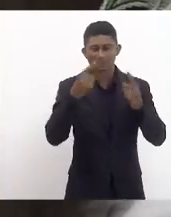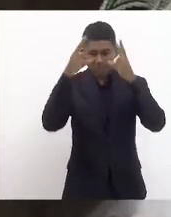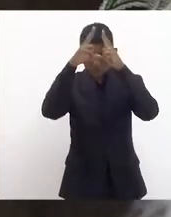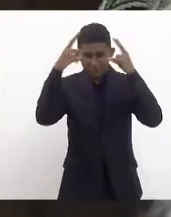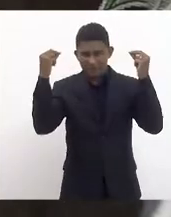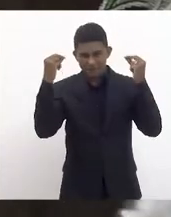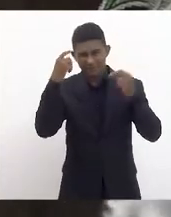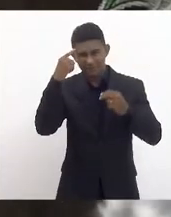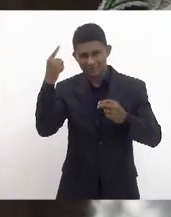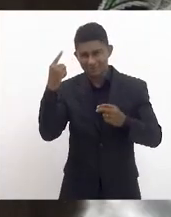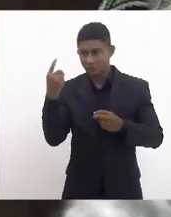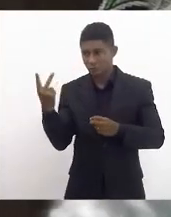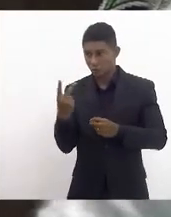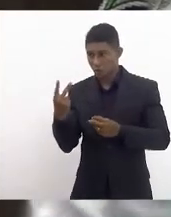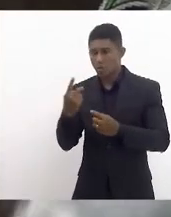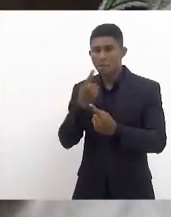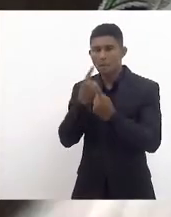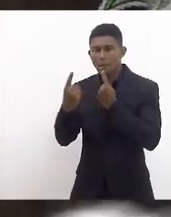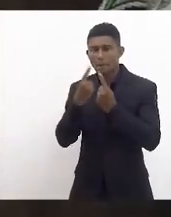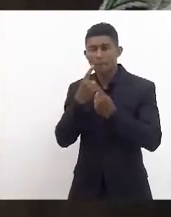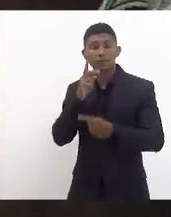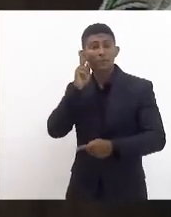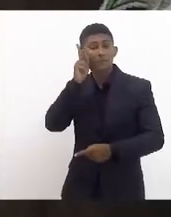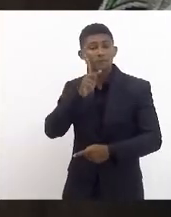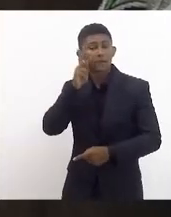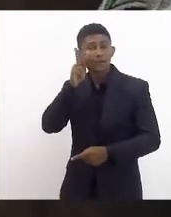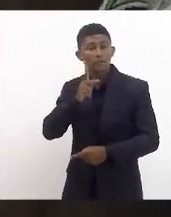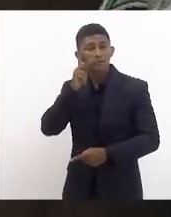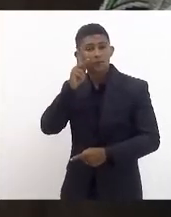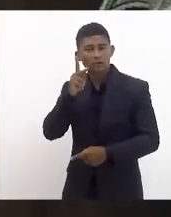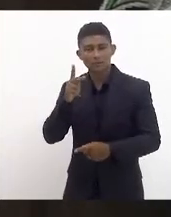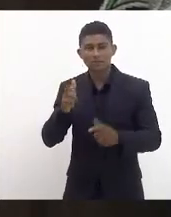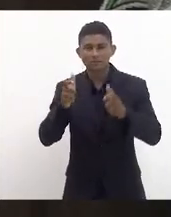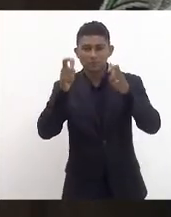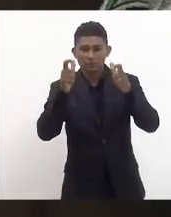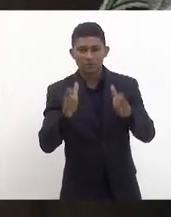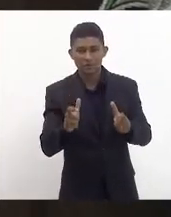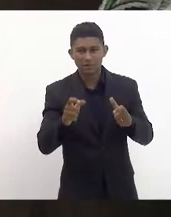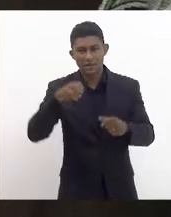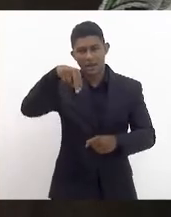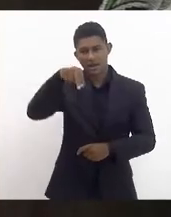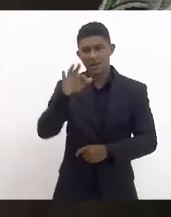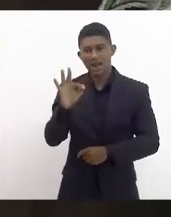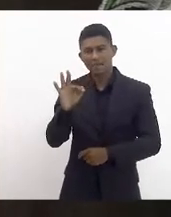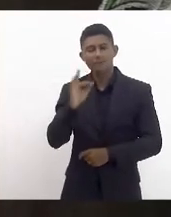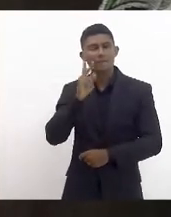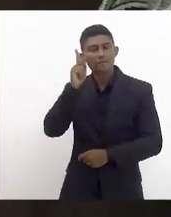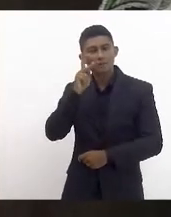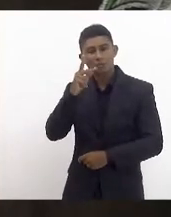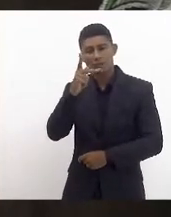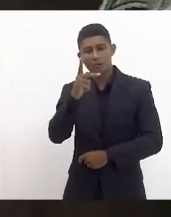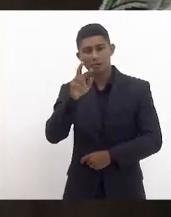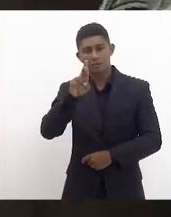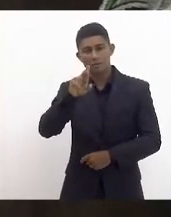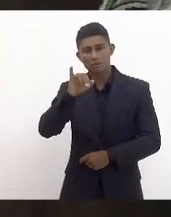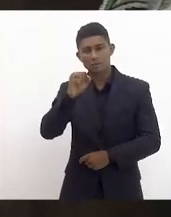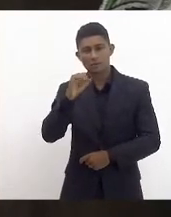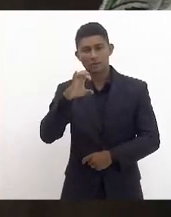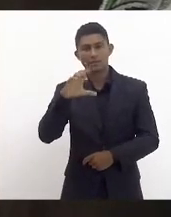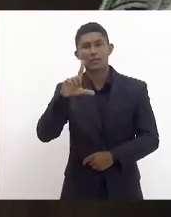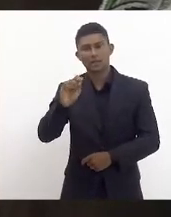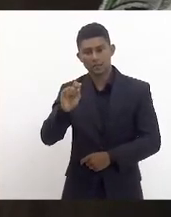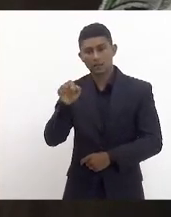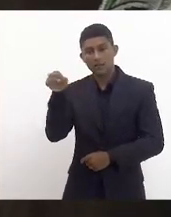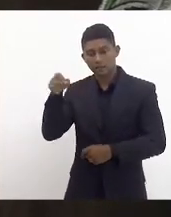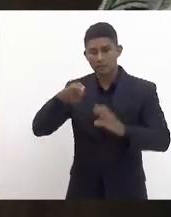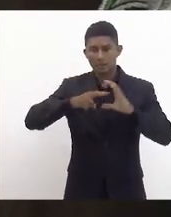a situação de uma vereadora de Nova Friburgo, a vereadora Priscila, que apenas por ter apresentado, André, na Câmara